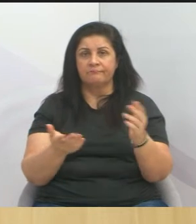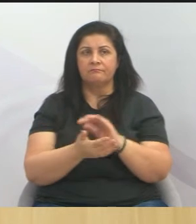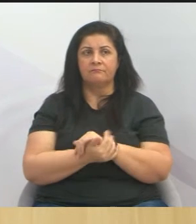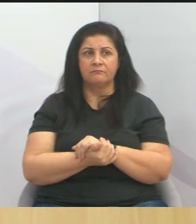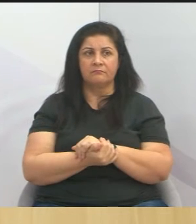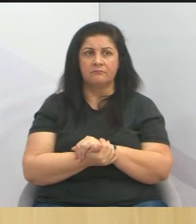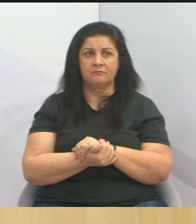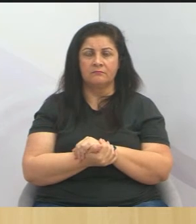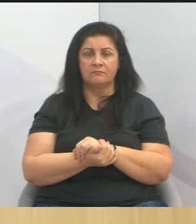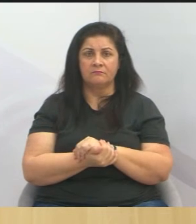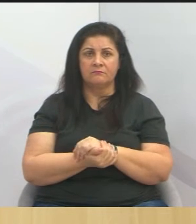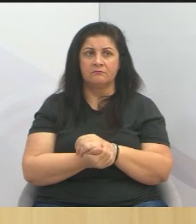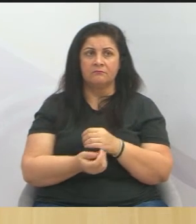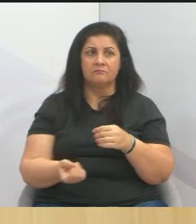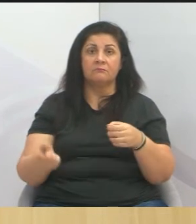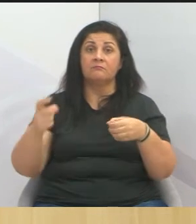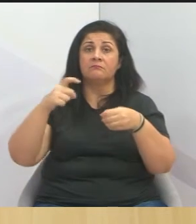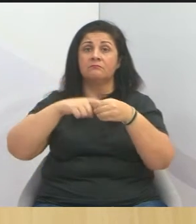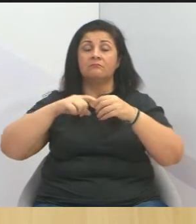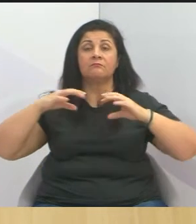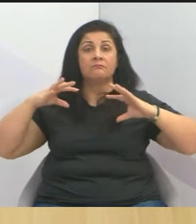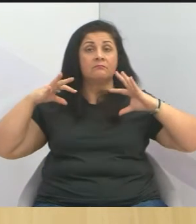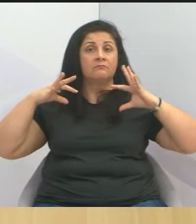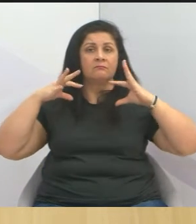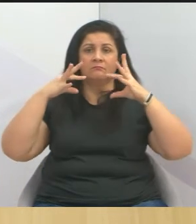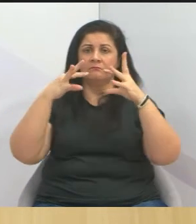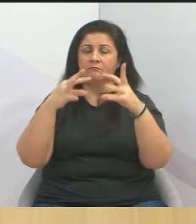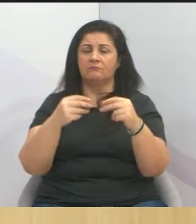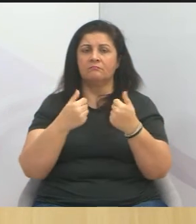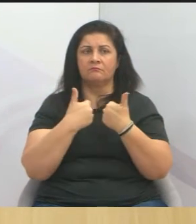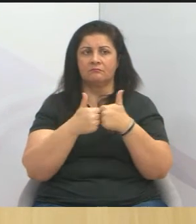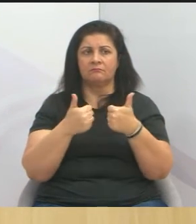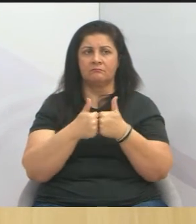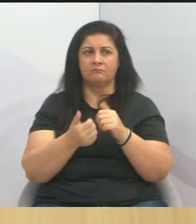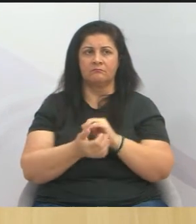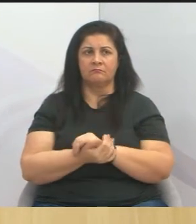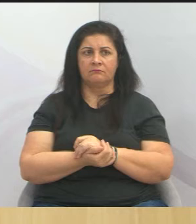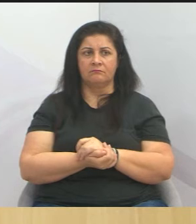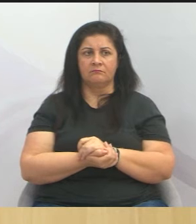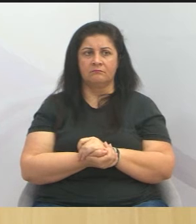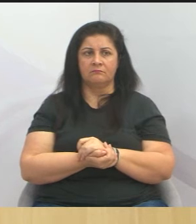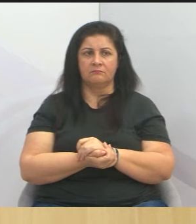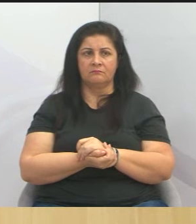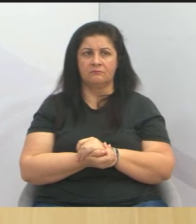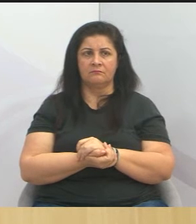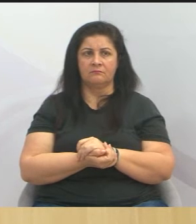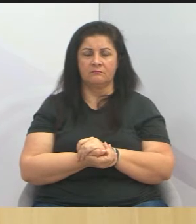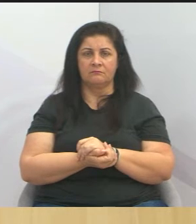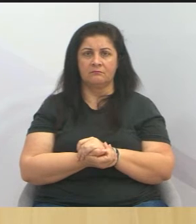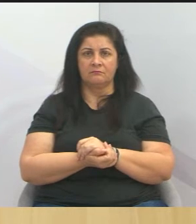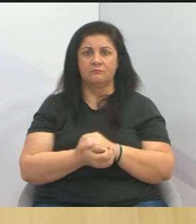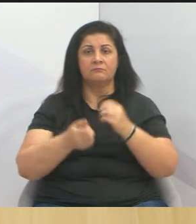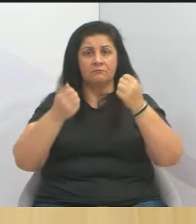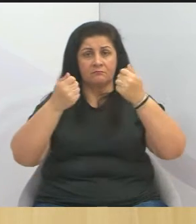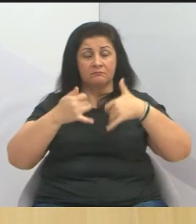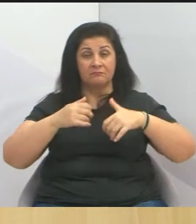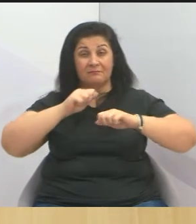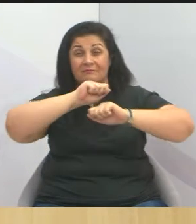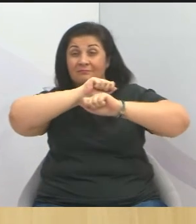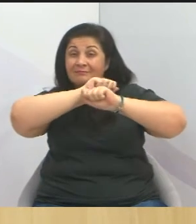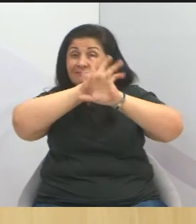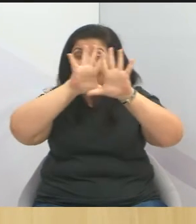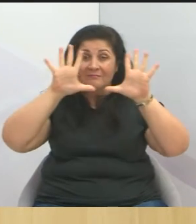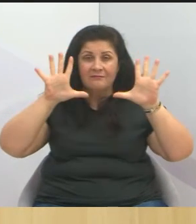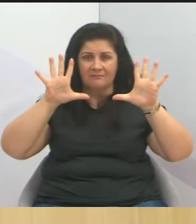Vamos ele pede a volta em de todas as linhas que foi tirada já para ficar bem claro para a população